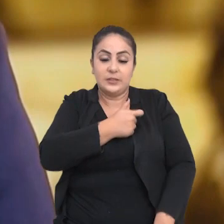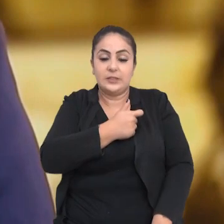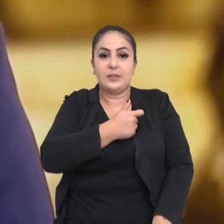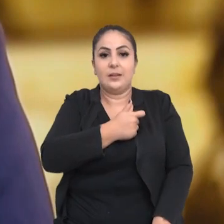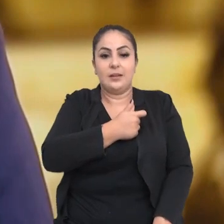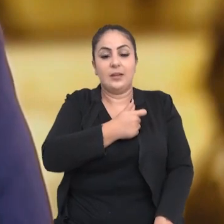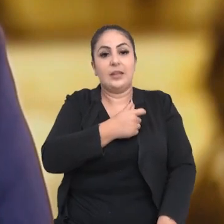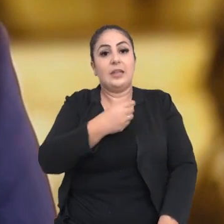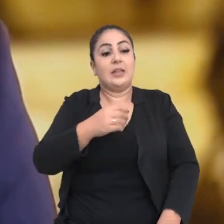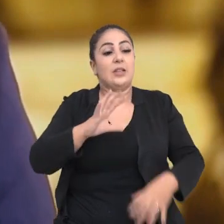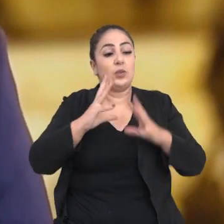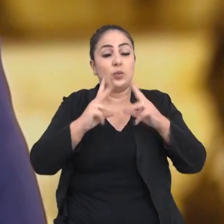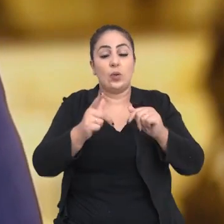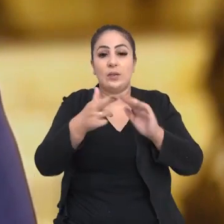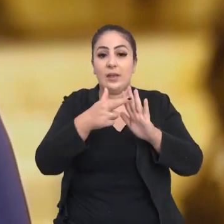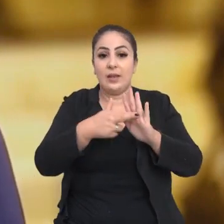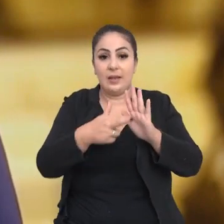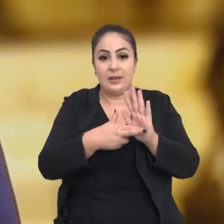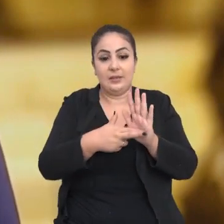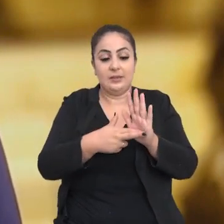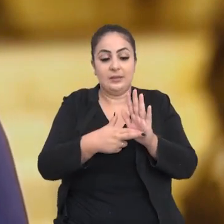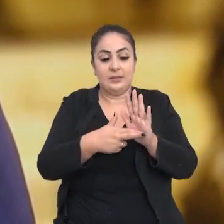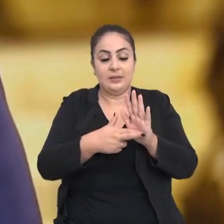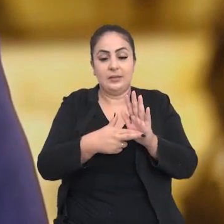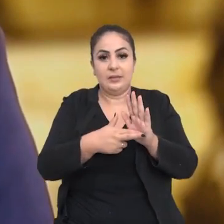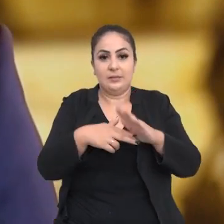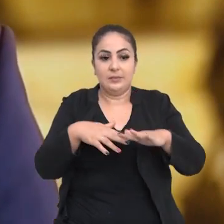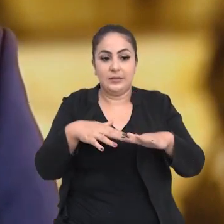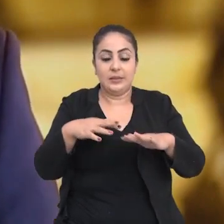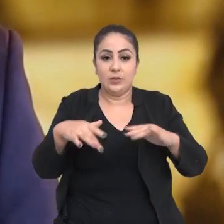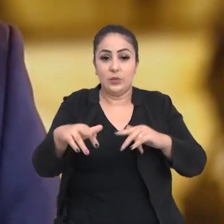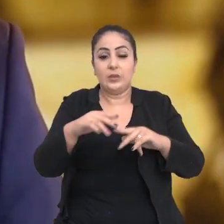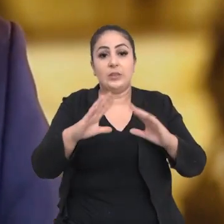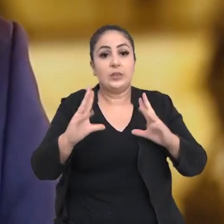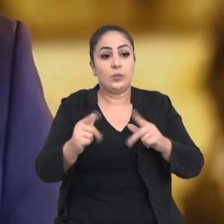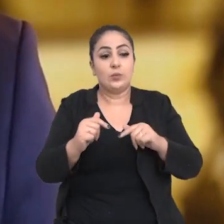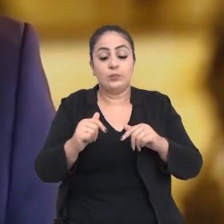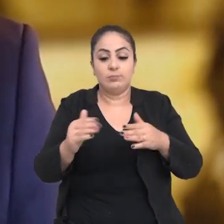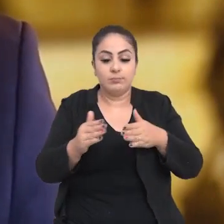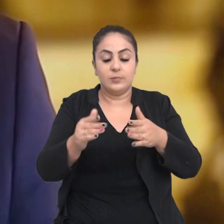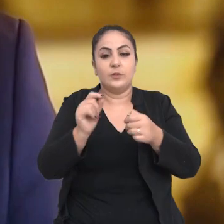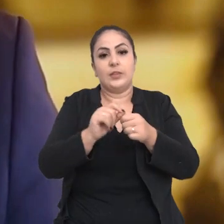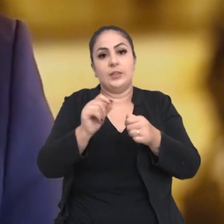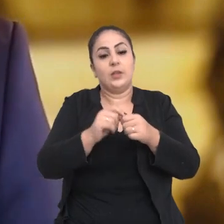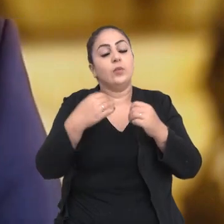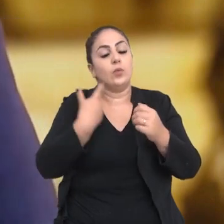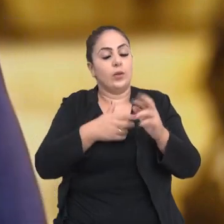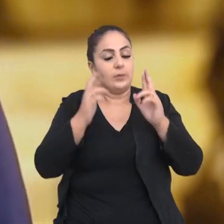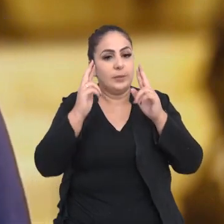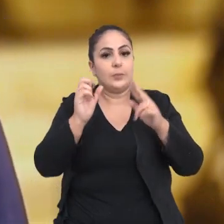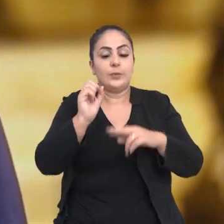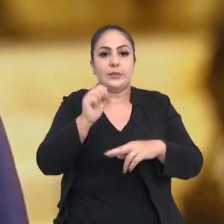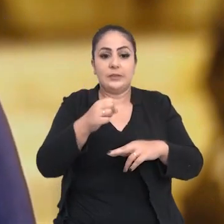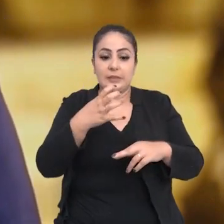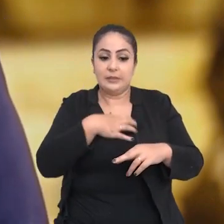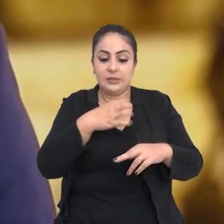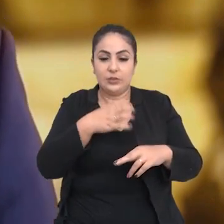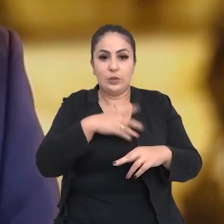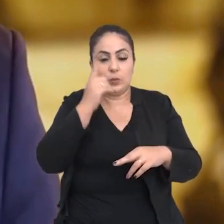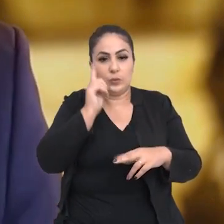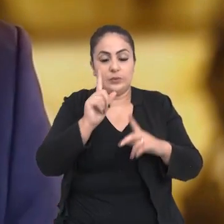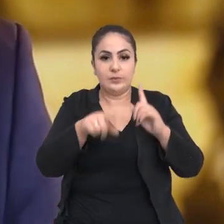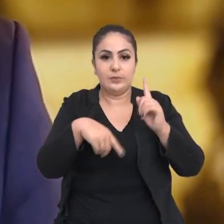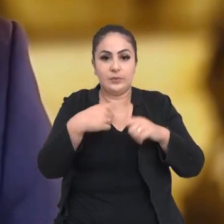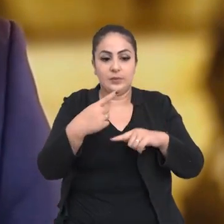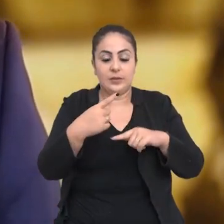vacinas e com as medidas de restrição e de circulação que estão em curso. Nós esperamos, sim, dessa forma,